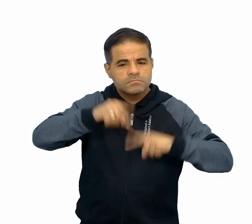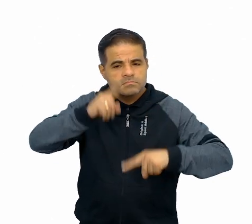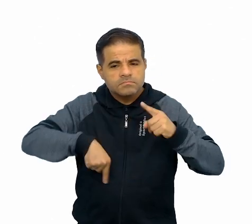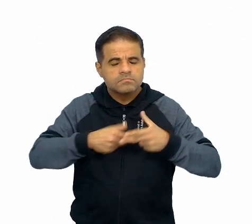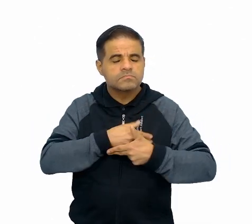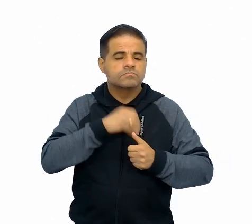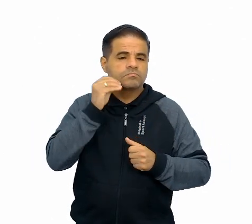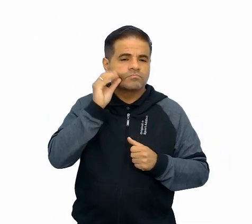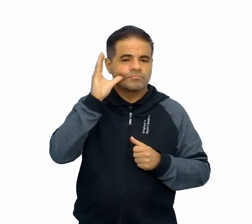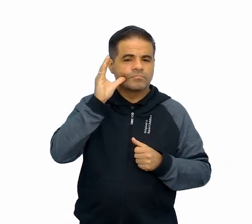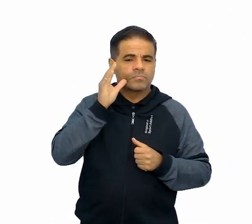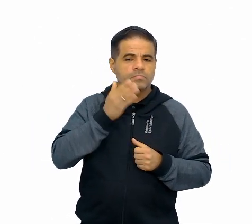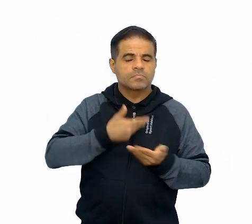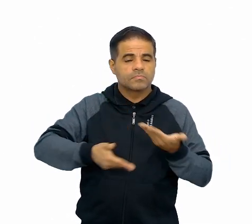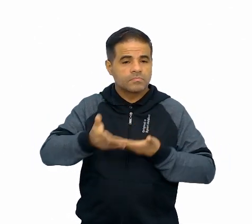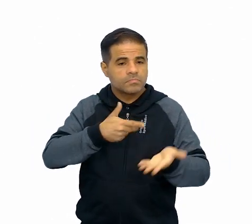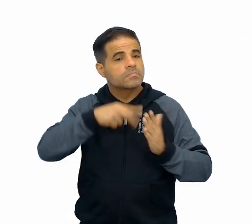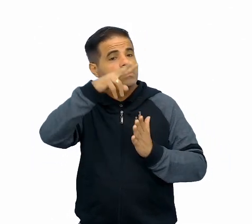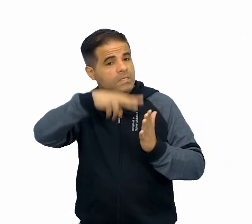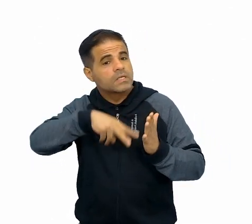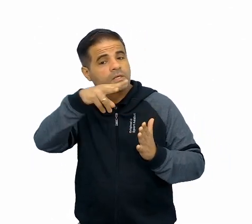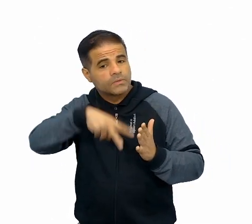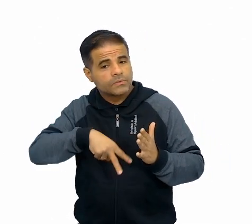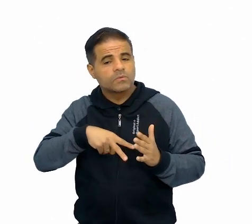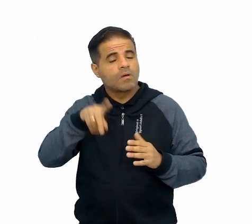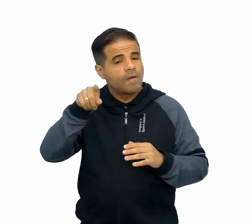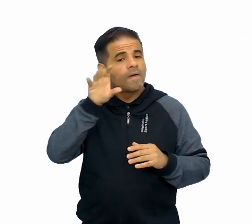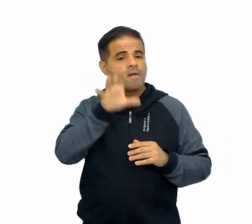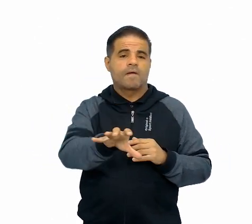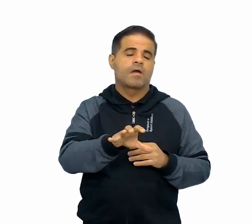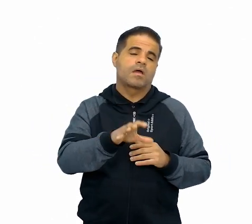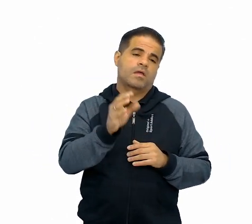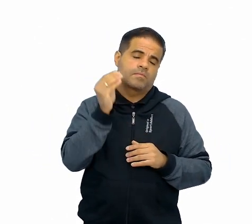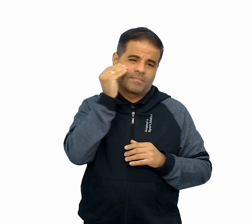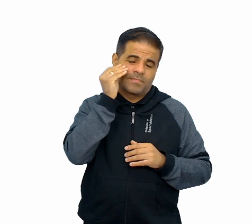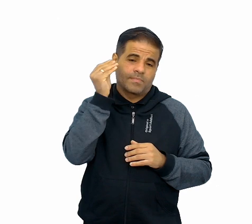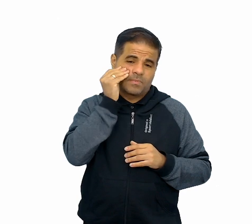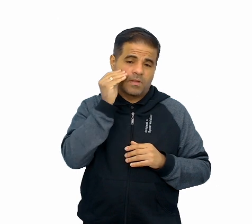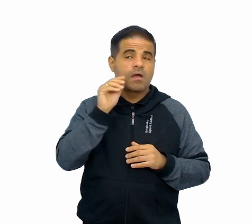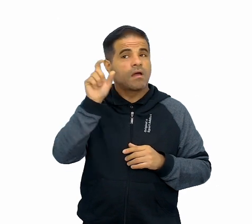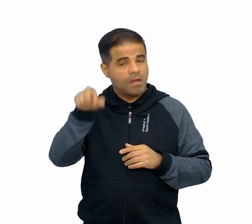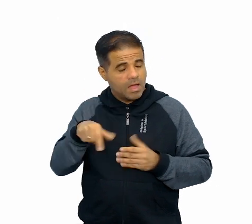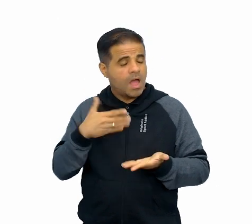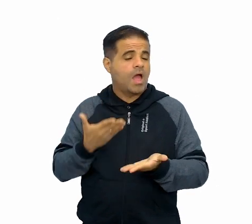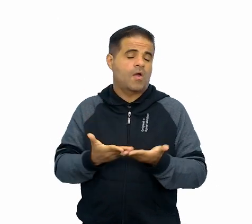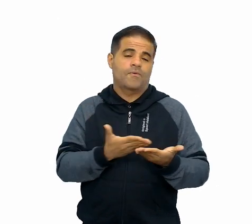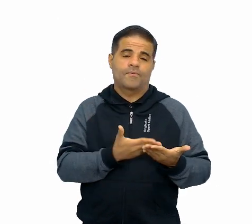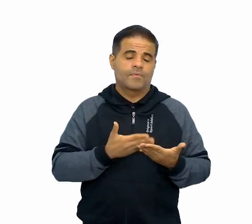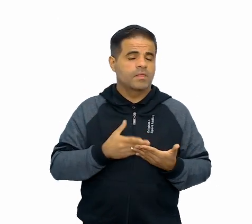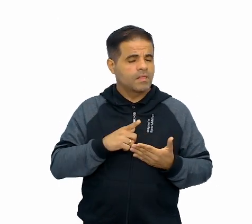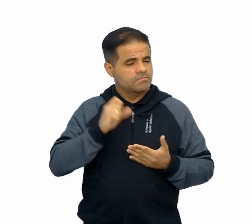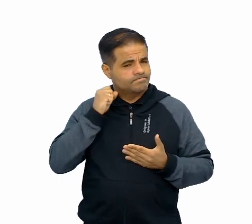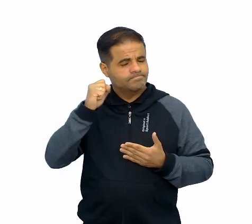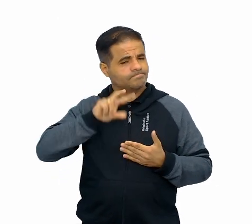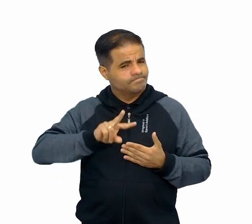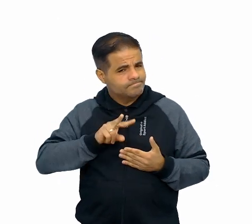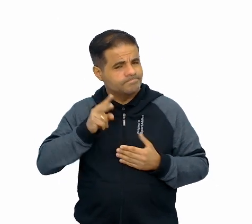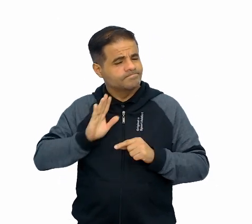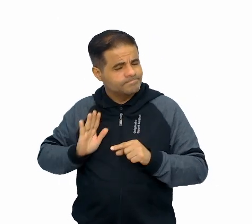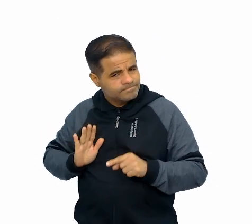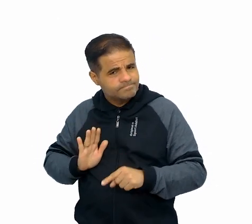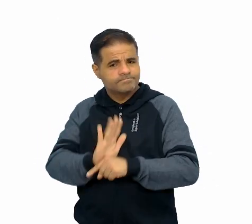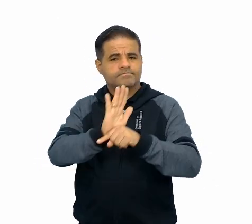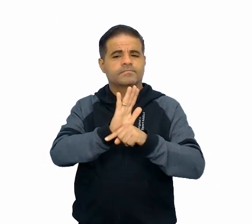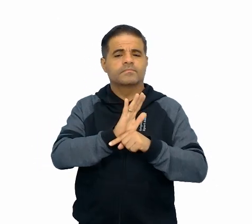de conhecimento, compreensão e leitura. Então, isso evidencia o quanto essas aulas têm um potencial para